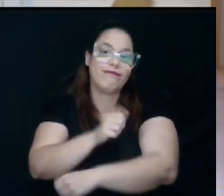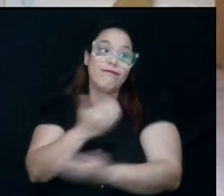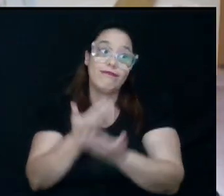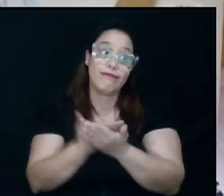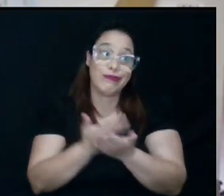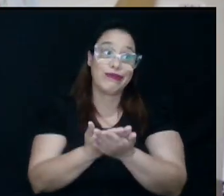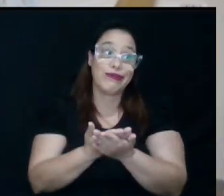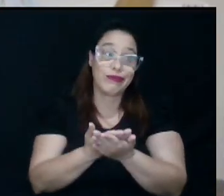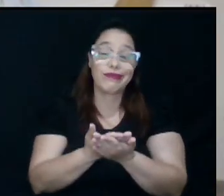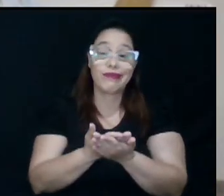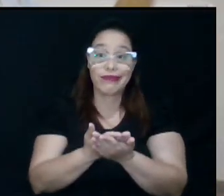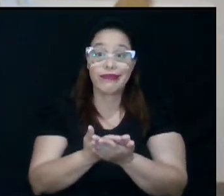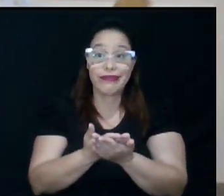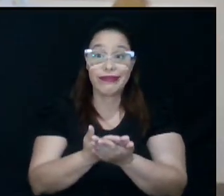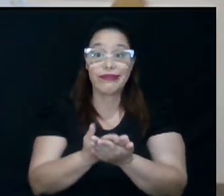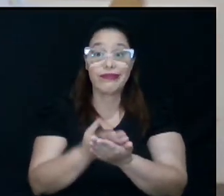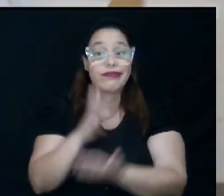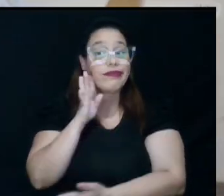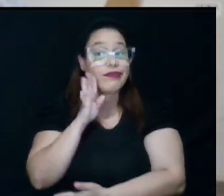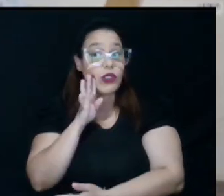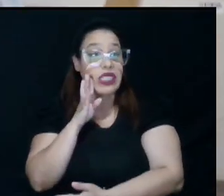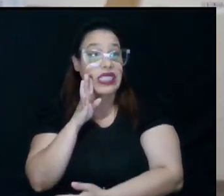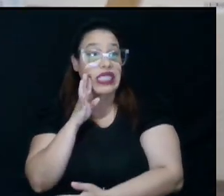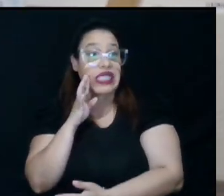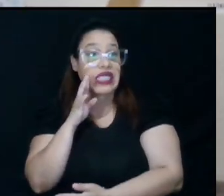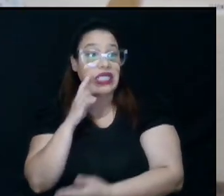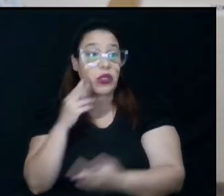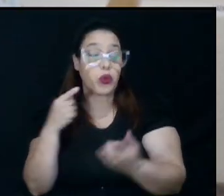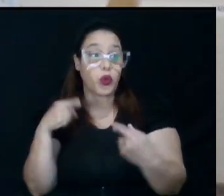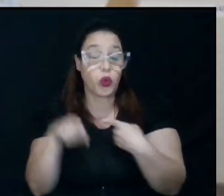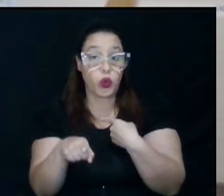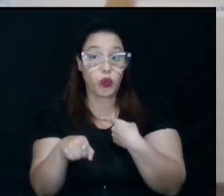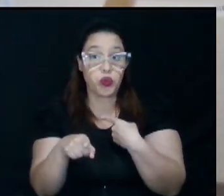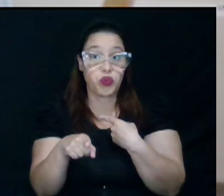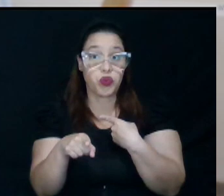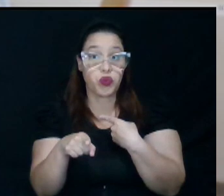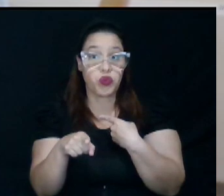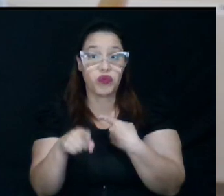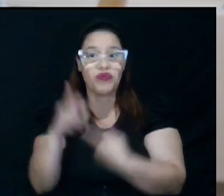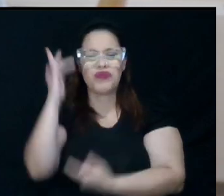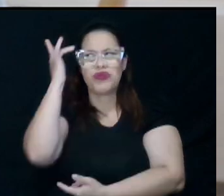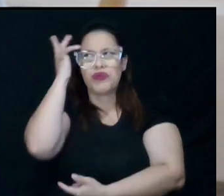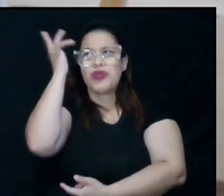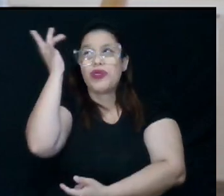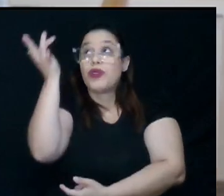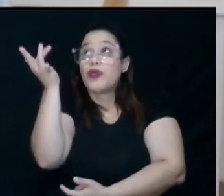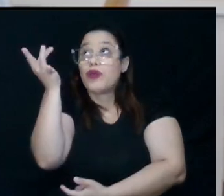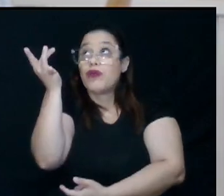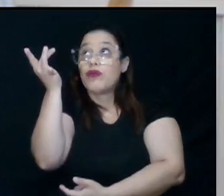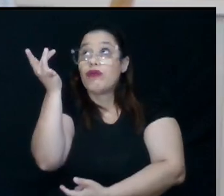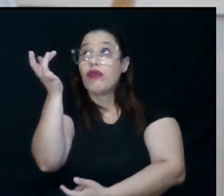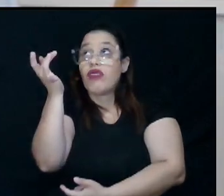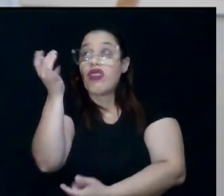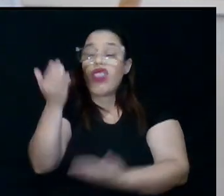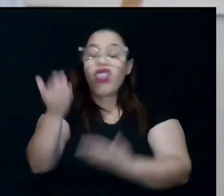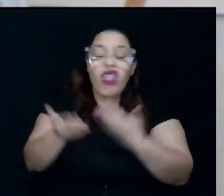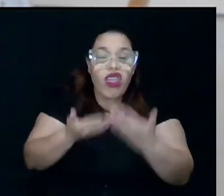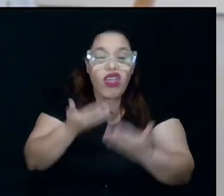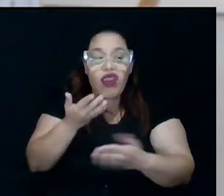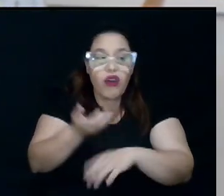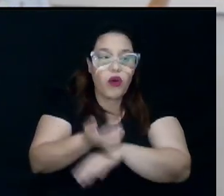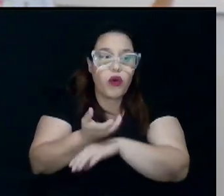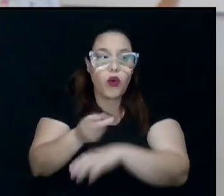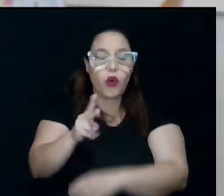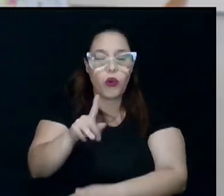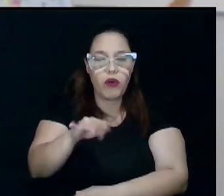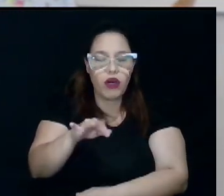né? Puxa vida, eu sou o contrário, porque eu sempre tive uma facilidade muito grande de lidar com matérias de humanas, né? Português,